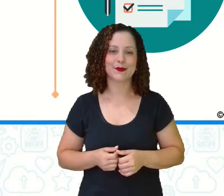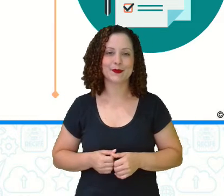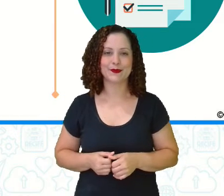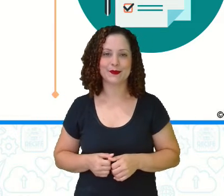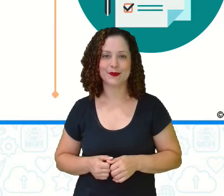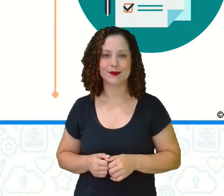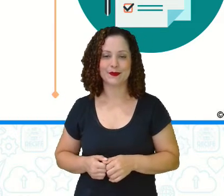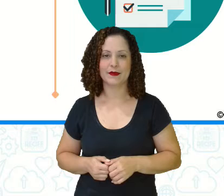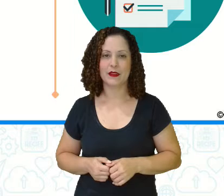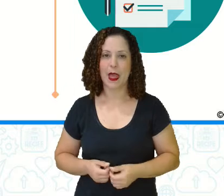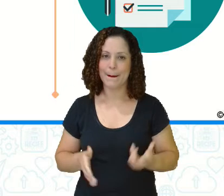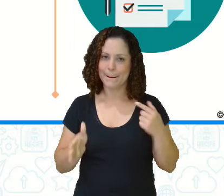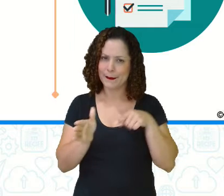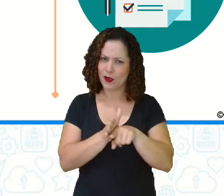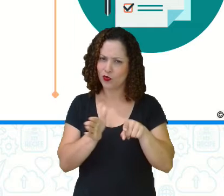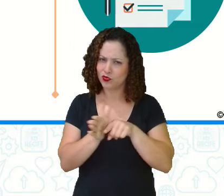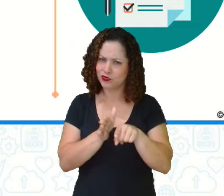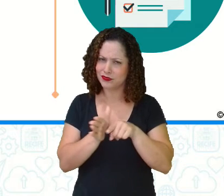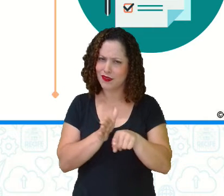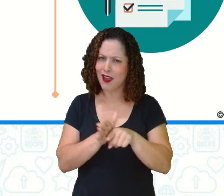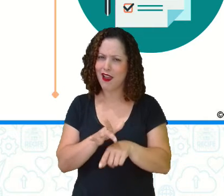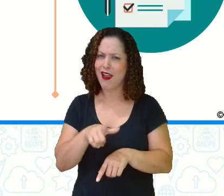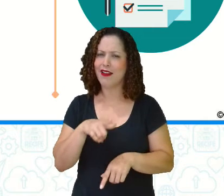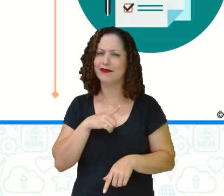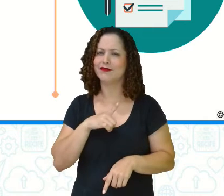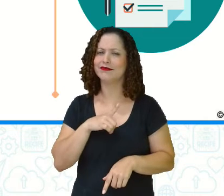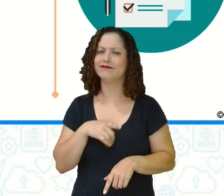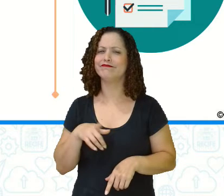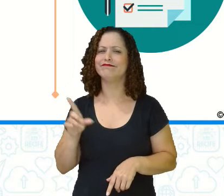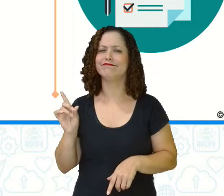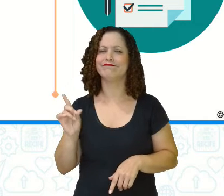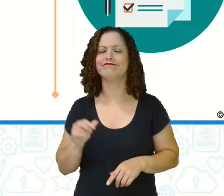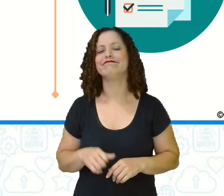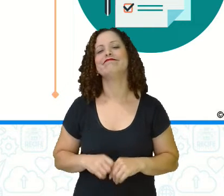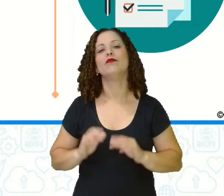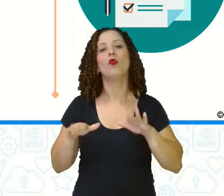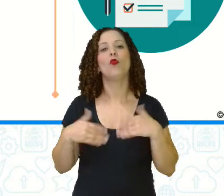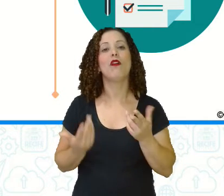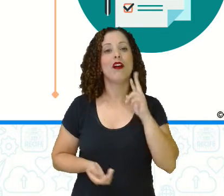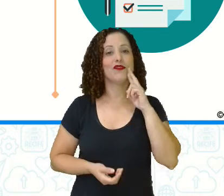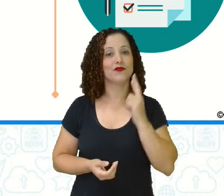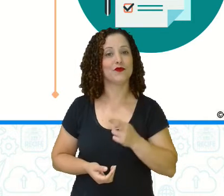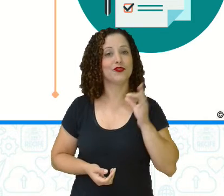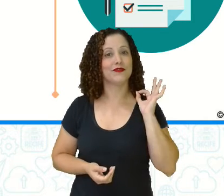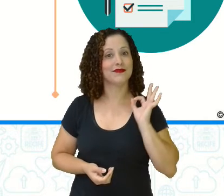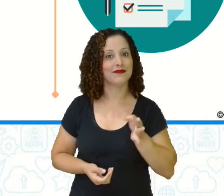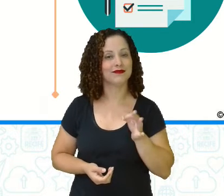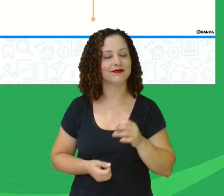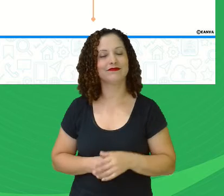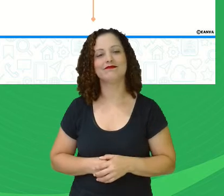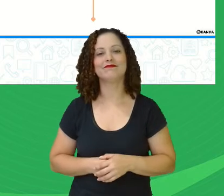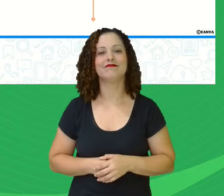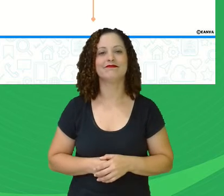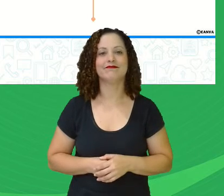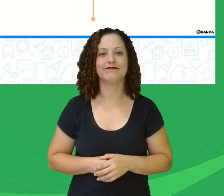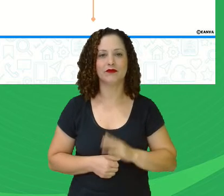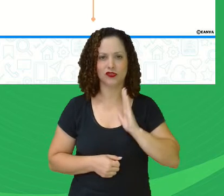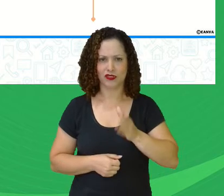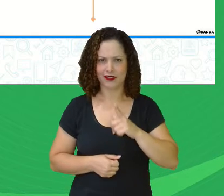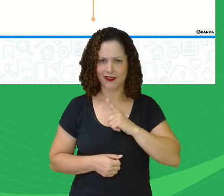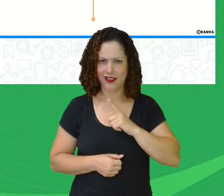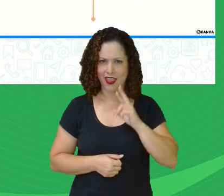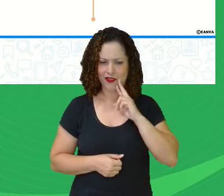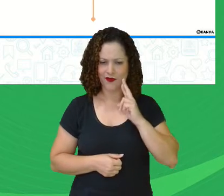pergunta, você está concorrendo a um grande prêmio. E você marcaria qual letra? Diga lá, professora, já